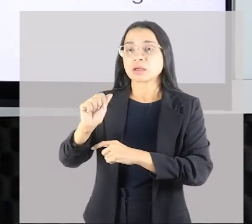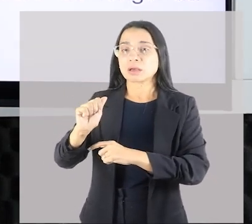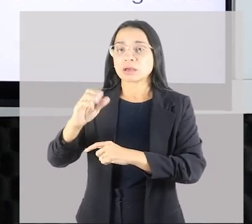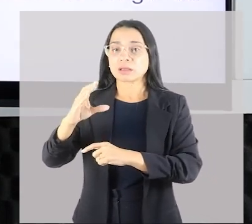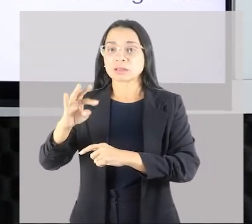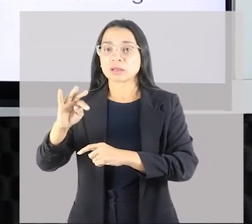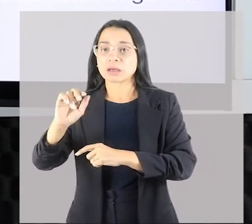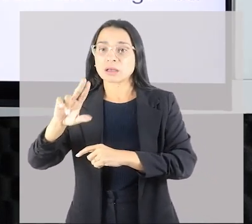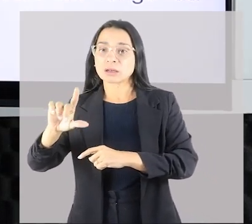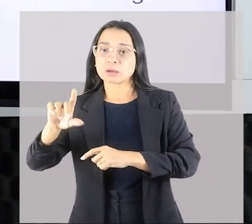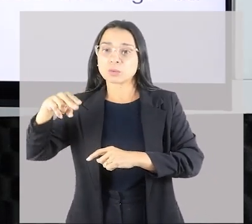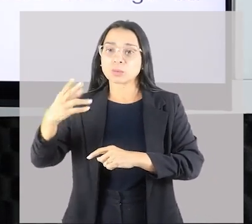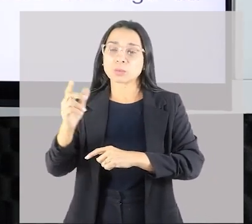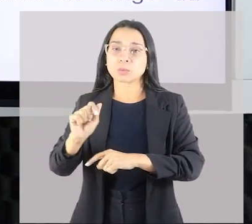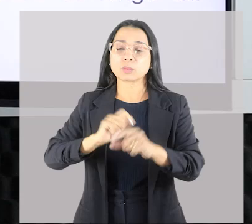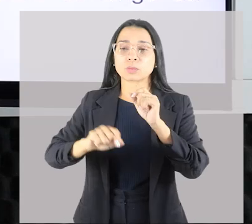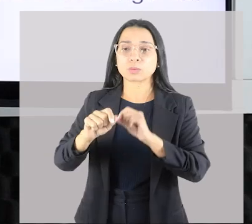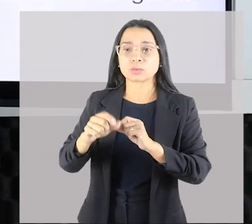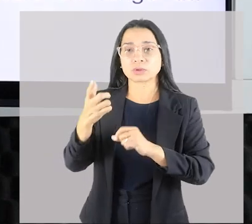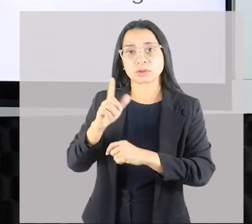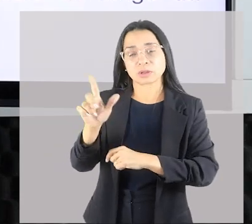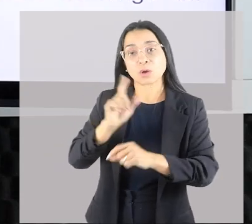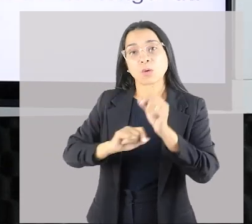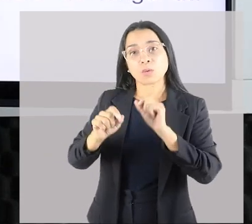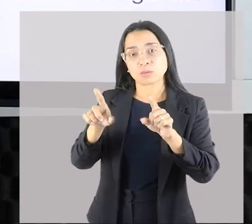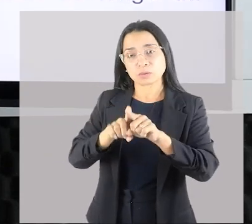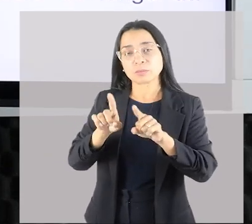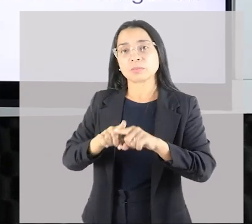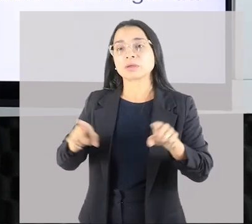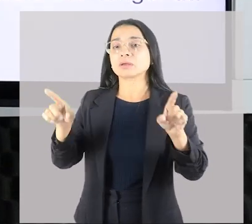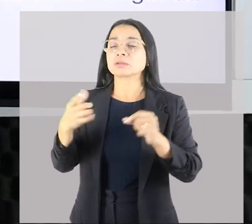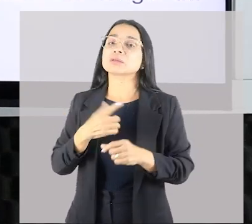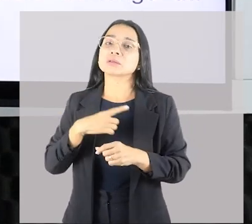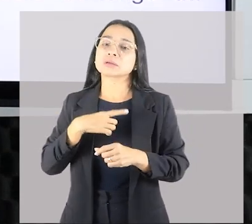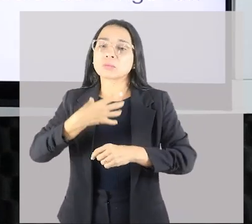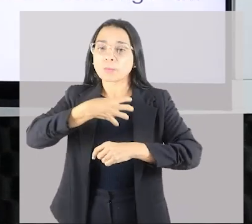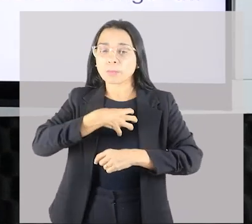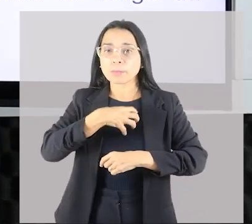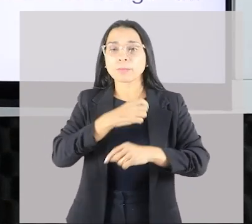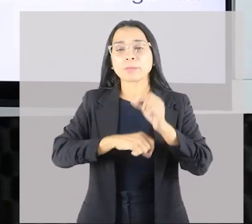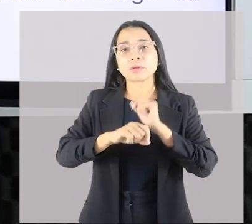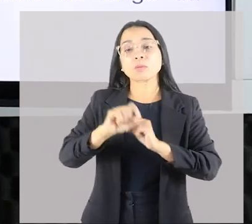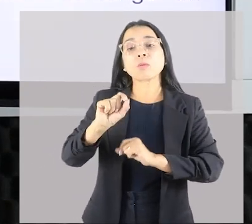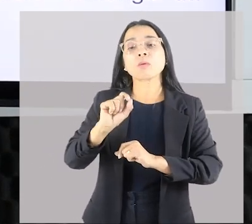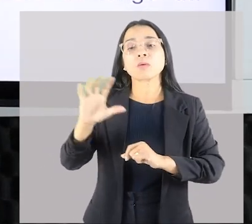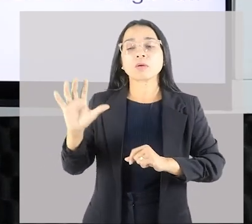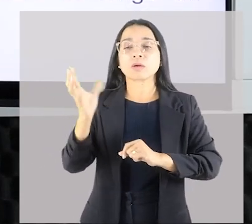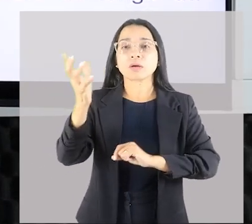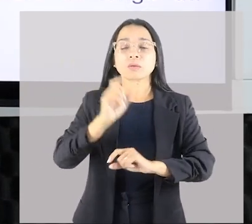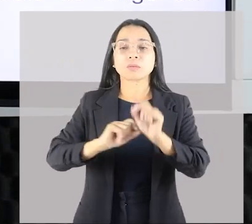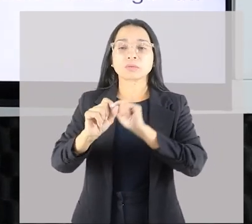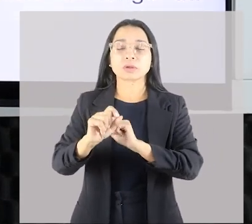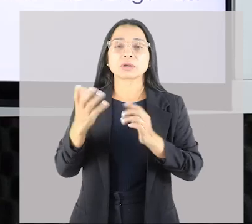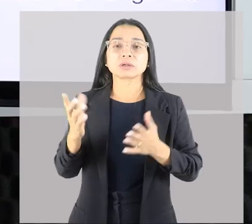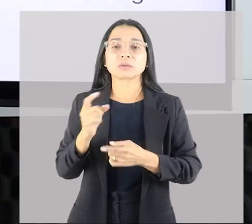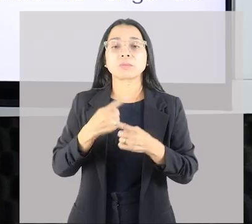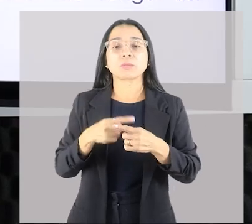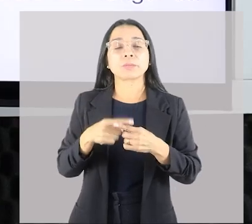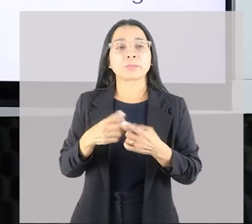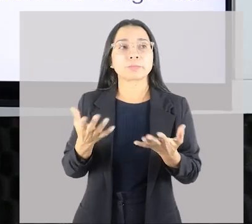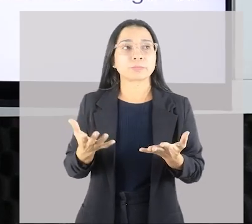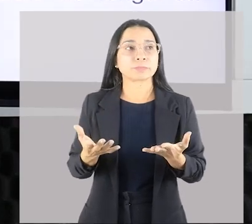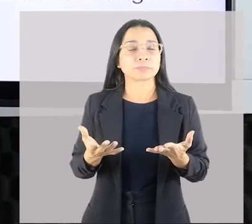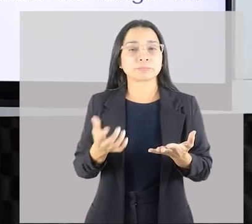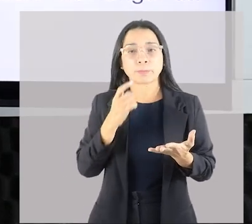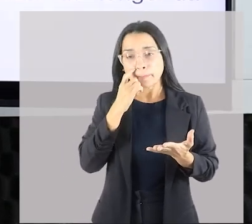região do País Basco, ali do Atlético de Bilbao, por exemplo, que também tem esse sentimento. O que acontece, Marcos? Por que isso ocorre?